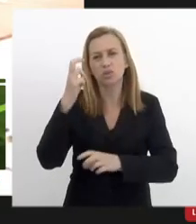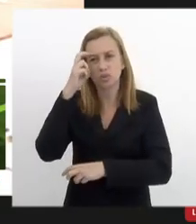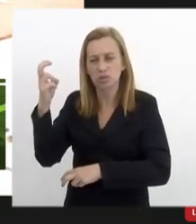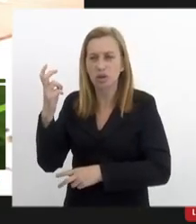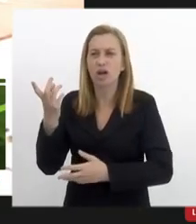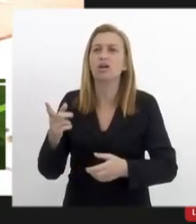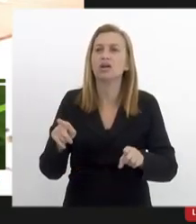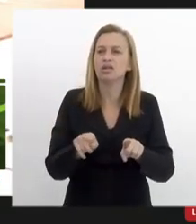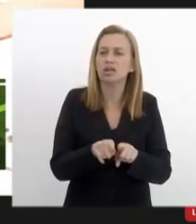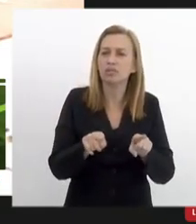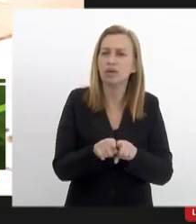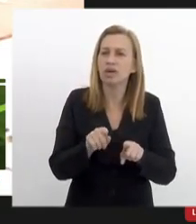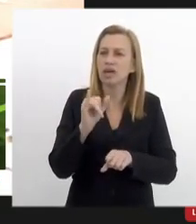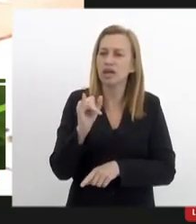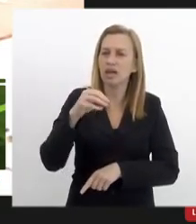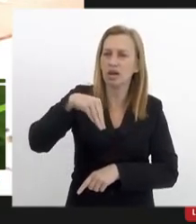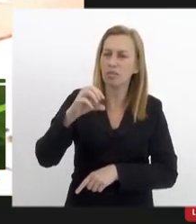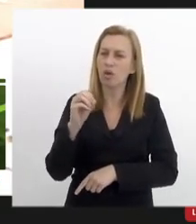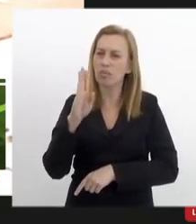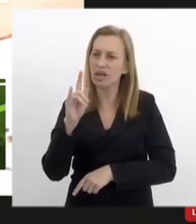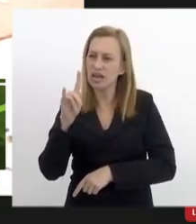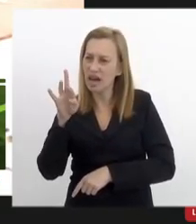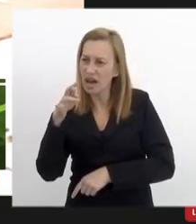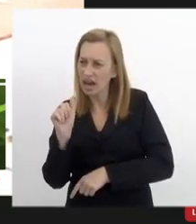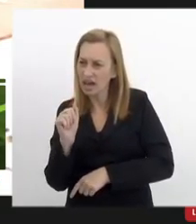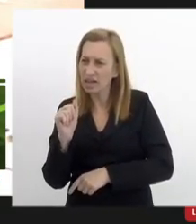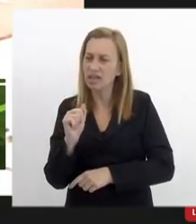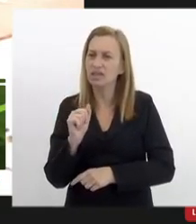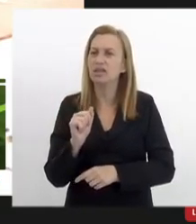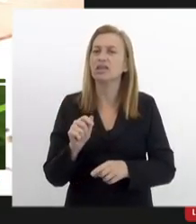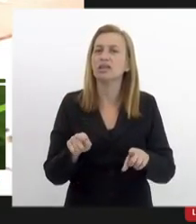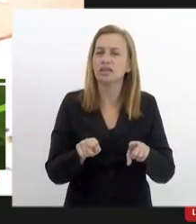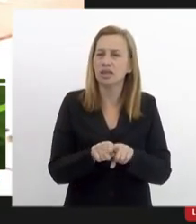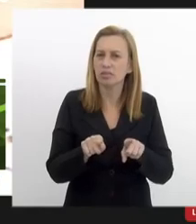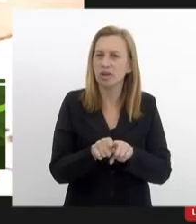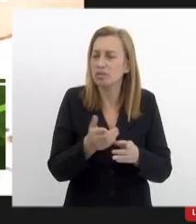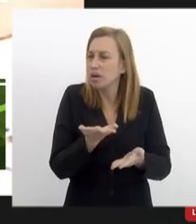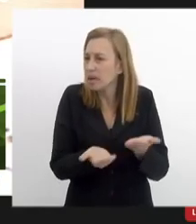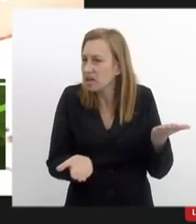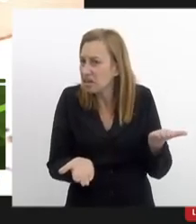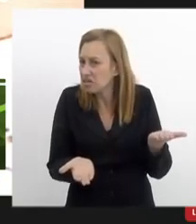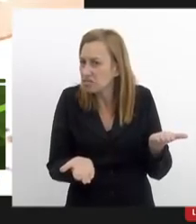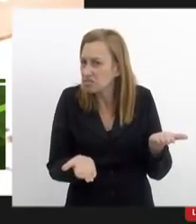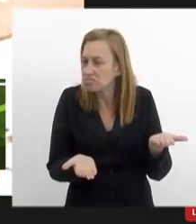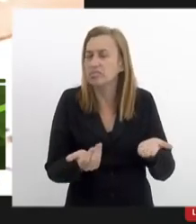imobiliária, que também nossas raízes está indo embora.